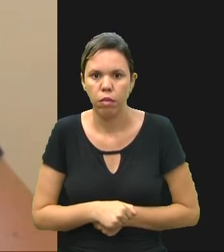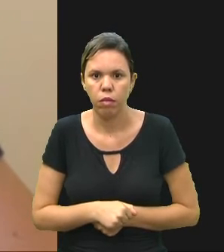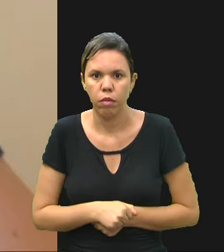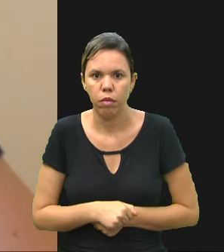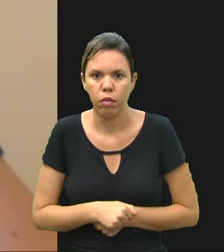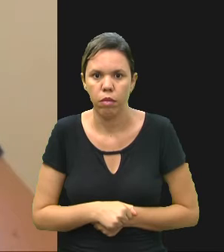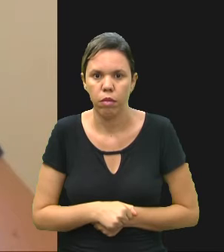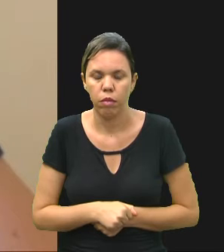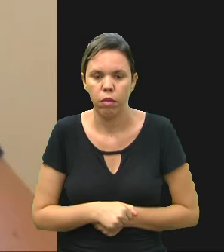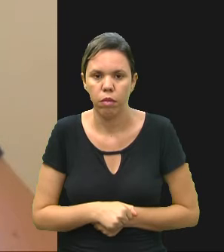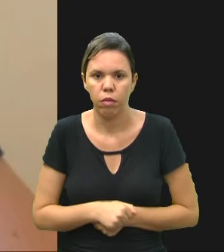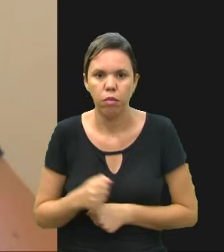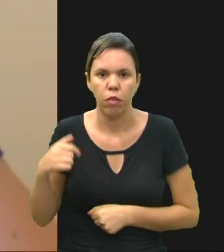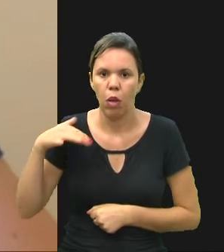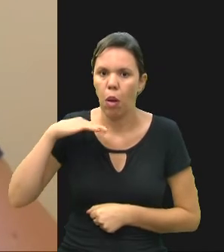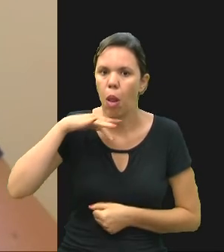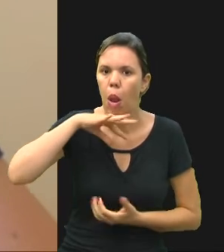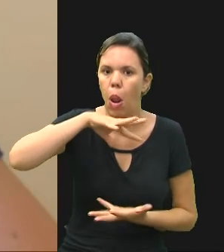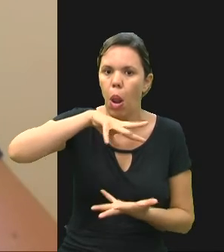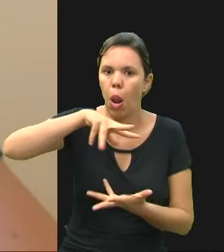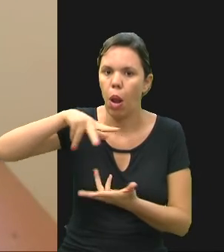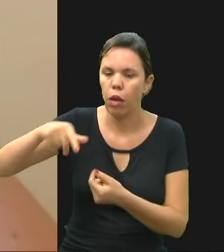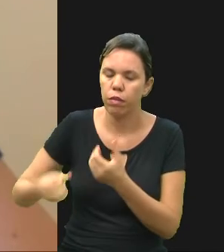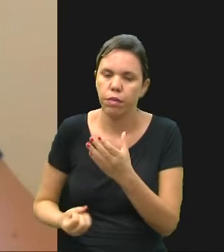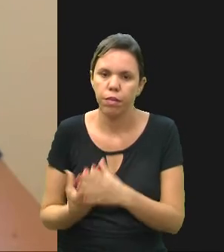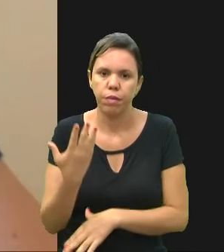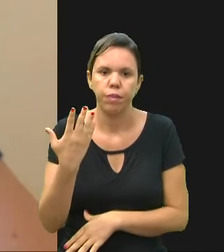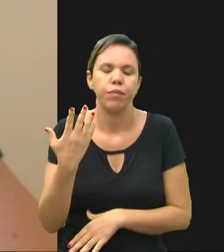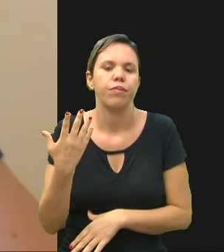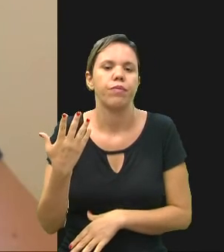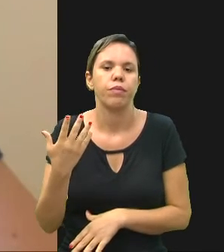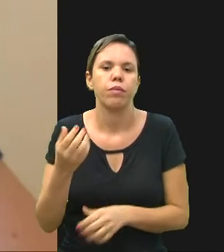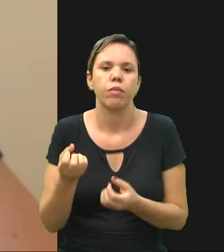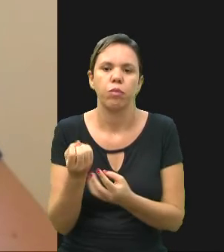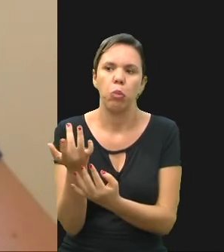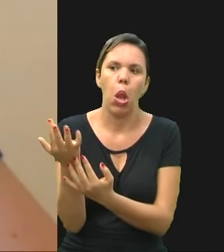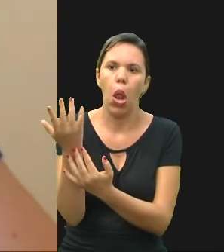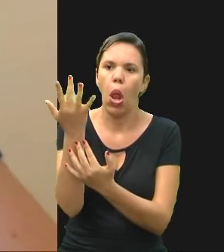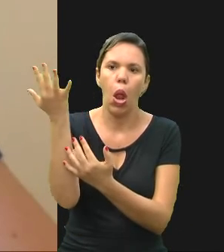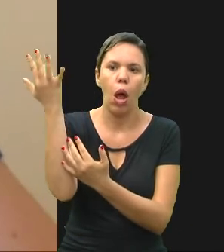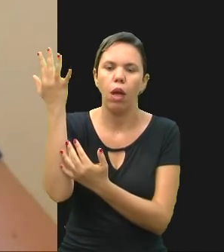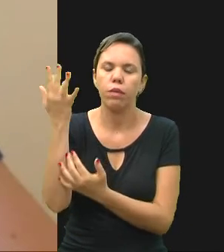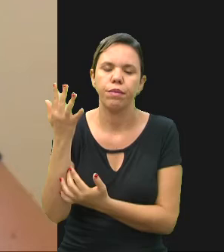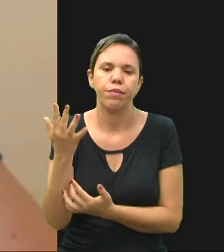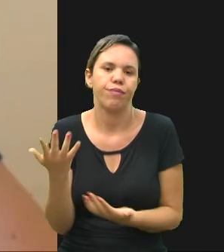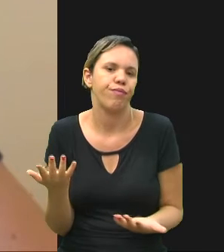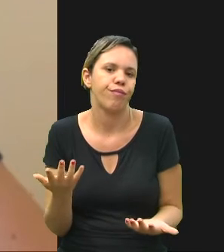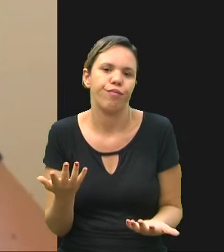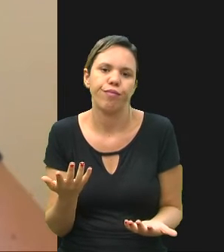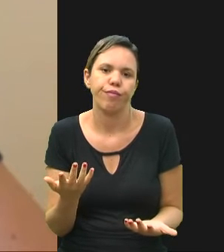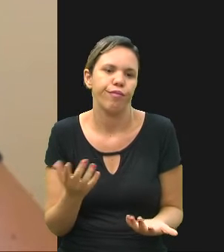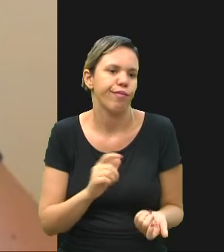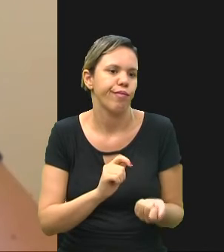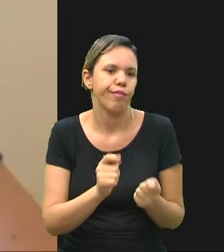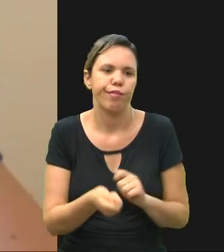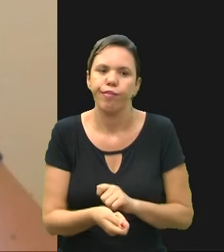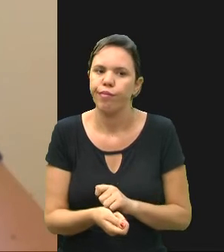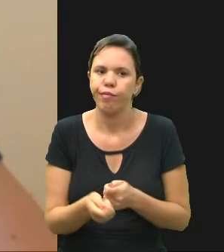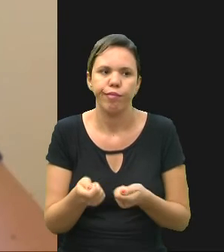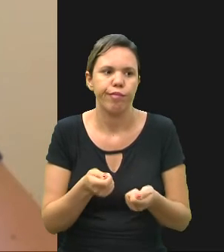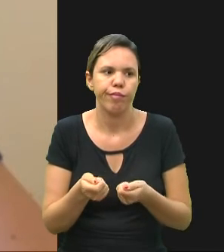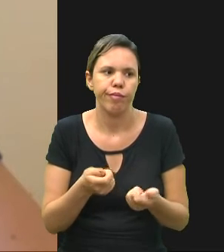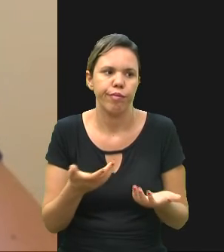assim, aquecimento global ocorrendo, as emissões, a gente ainda sem as condições adequadas